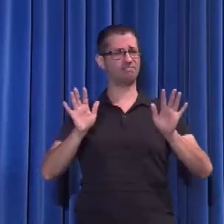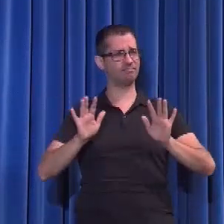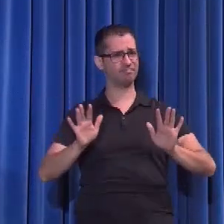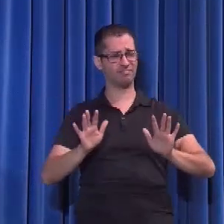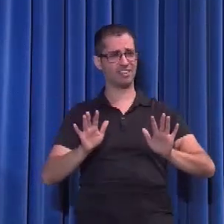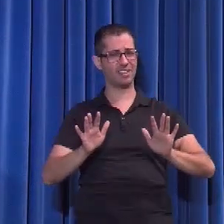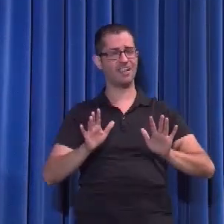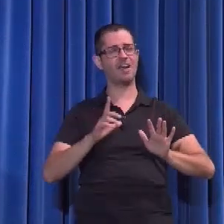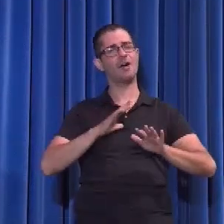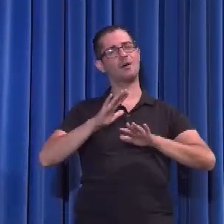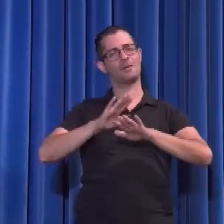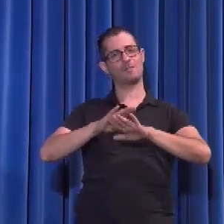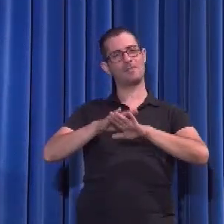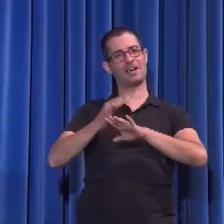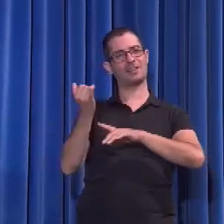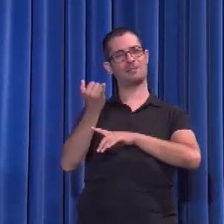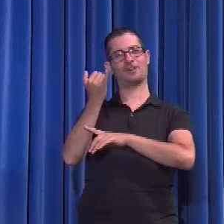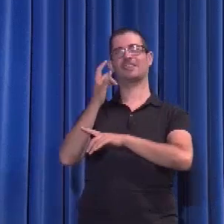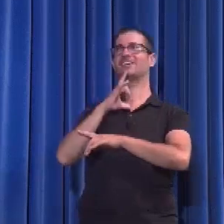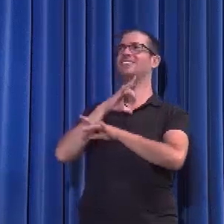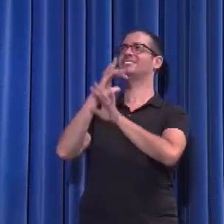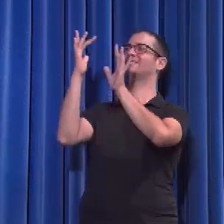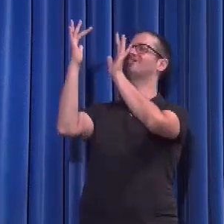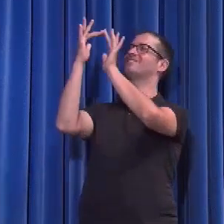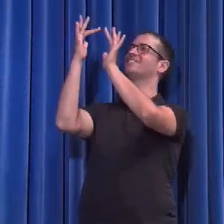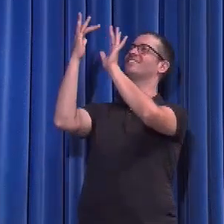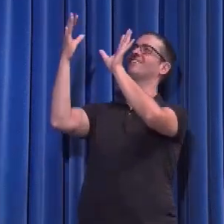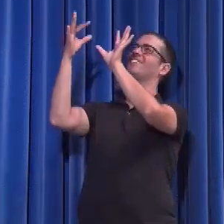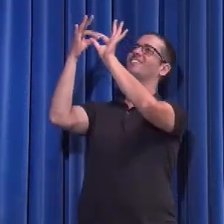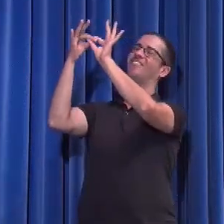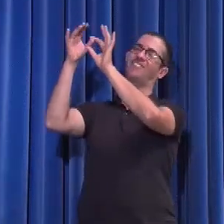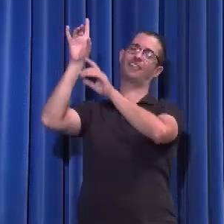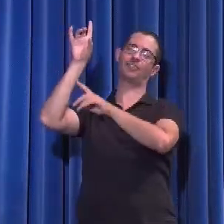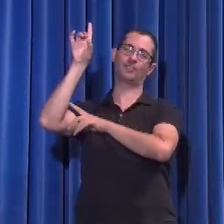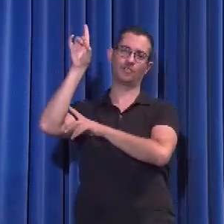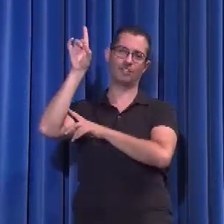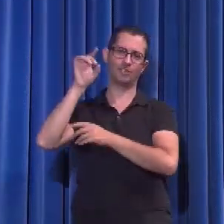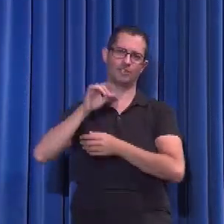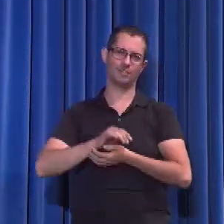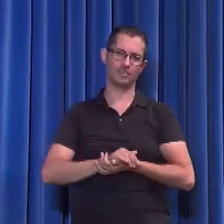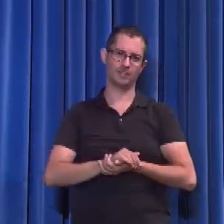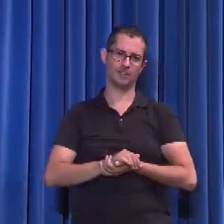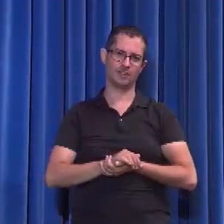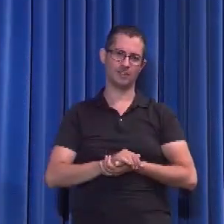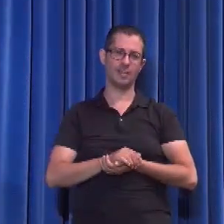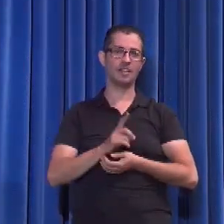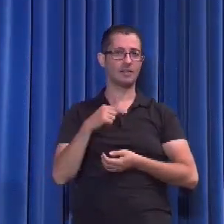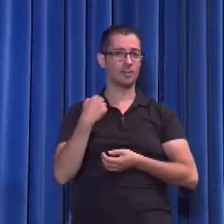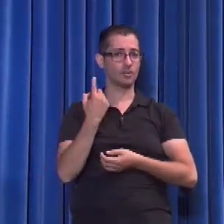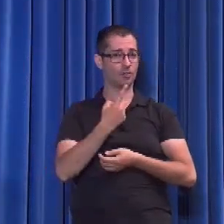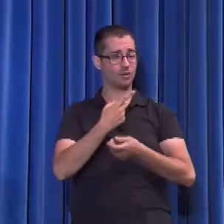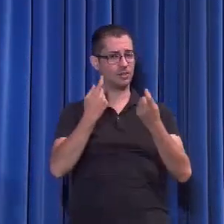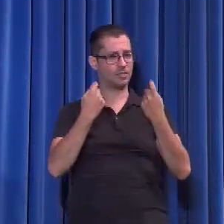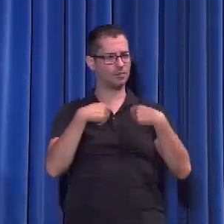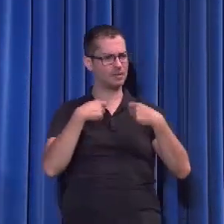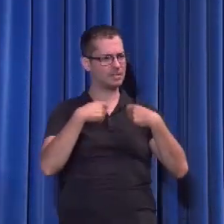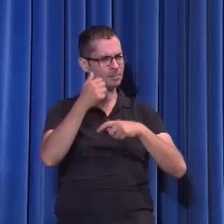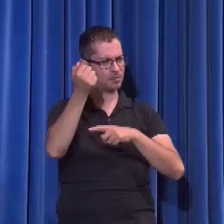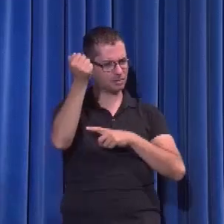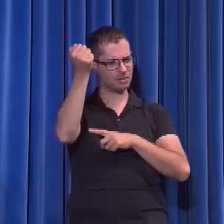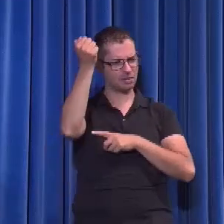dEle. A mensagem, então, do profeta Jeremias é: arrependam-se. E aí nós vamos